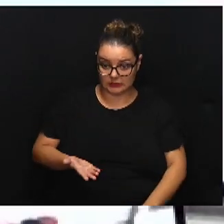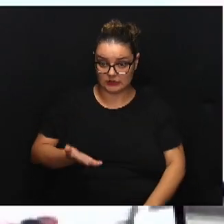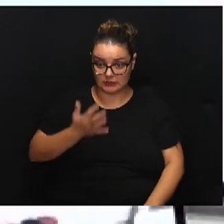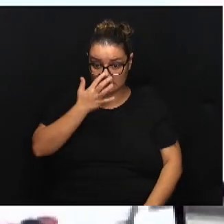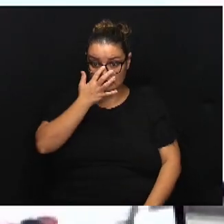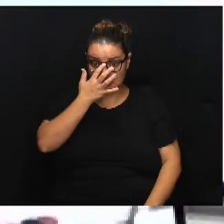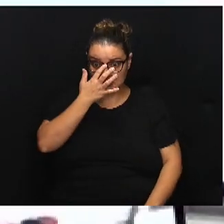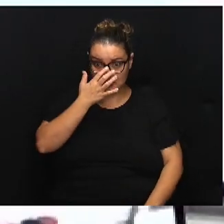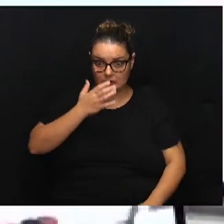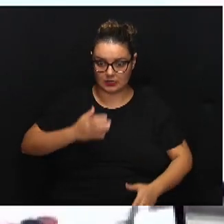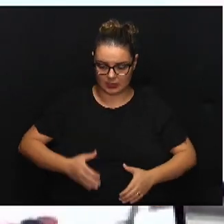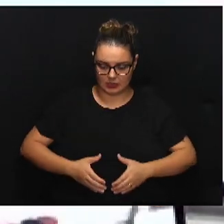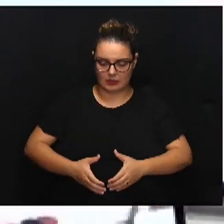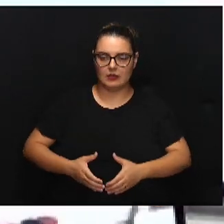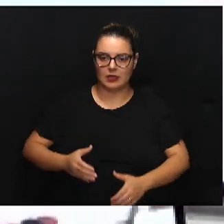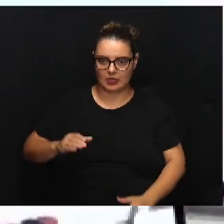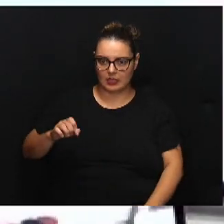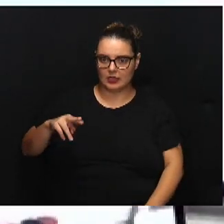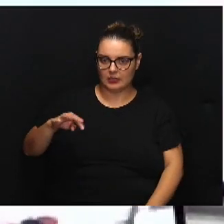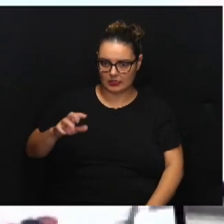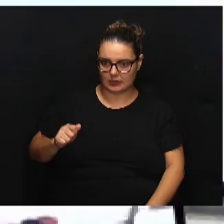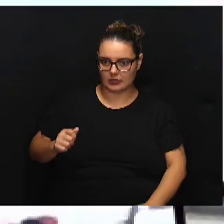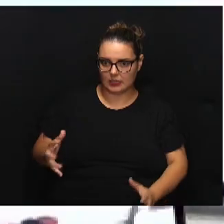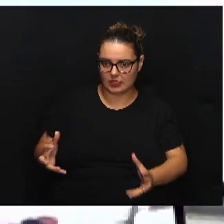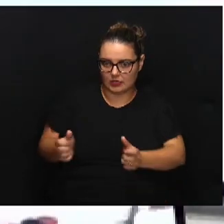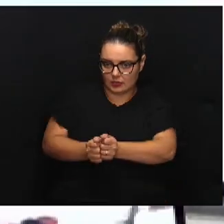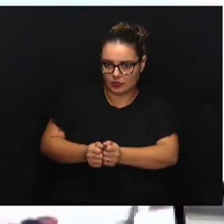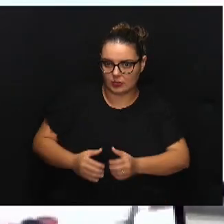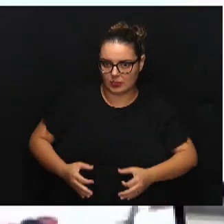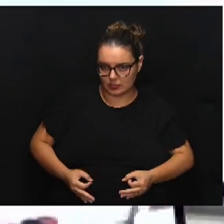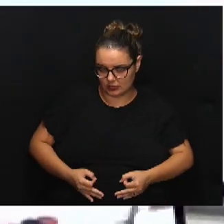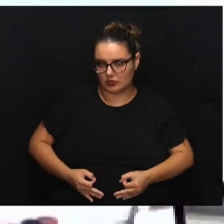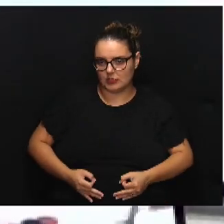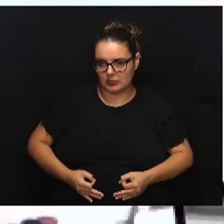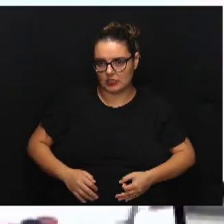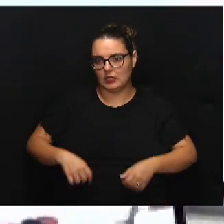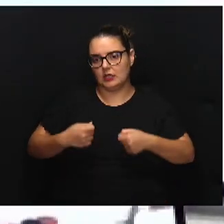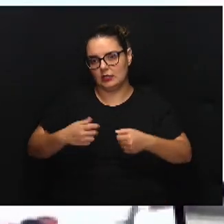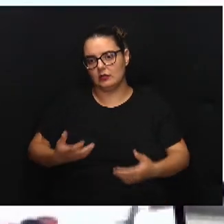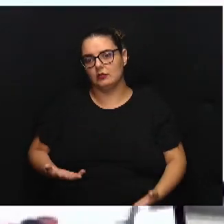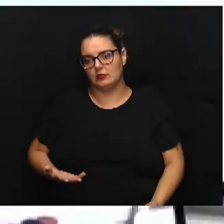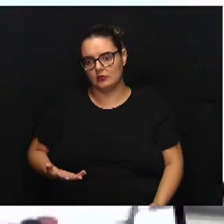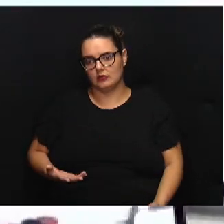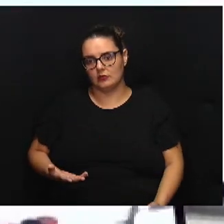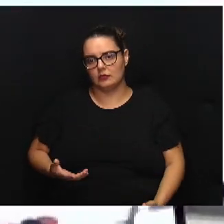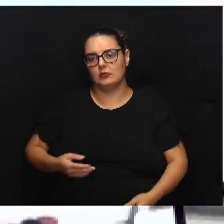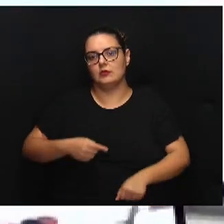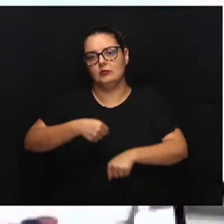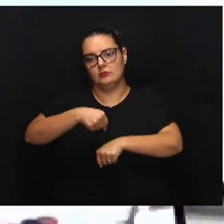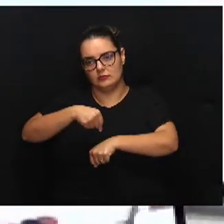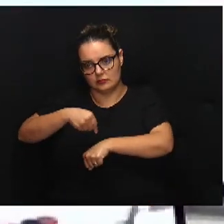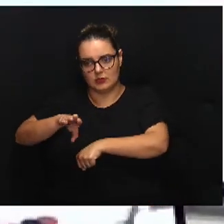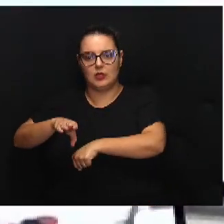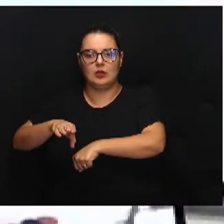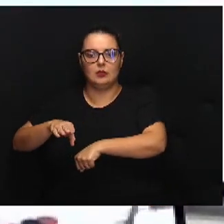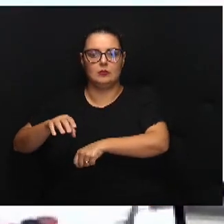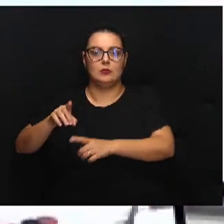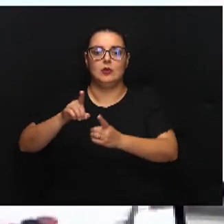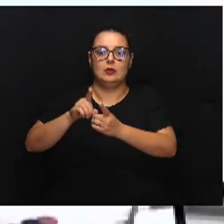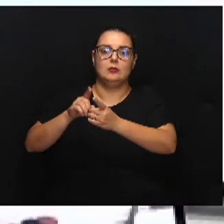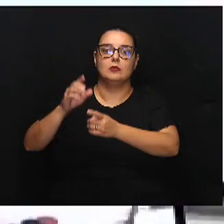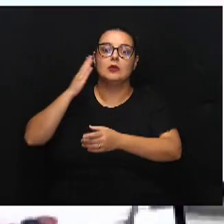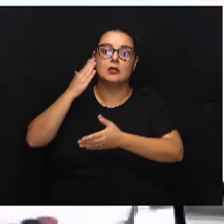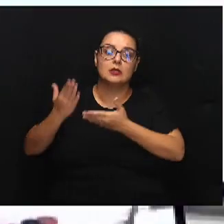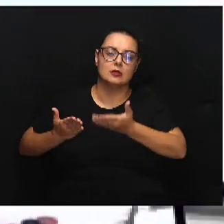na frente do nenê, a creta, quer dizer, grudada no útero, eu tenho que mandar esse caso para ser atendido por quem sabe